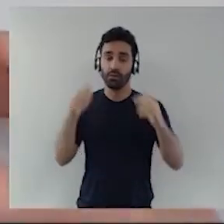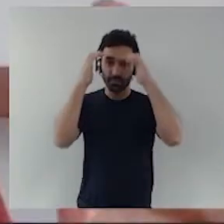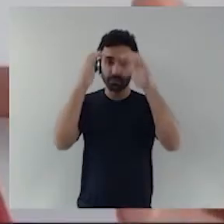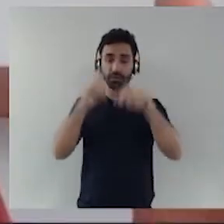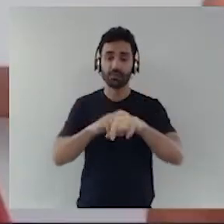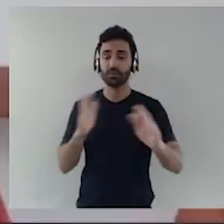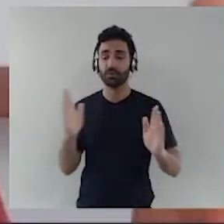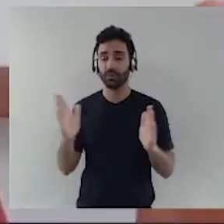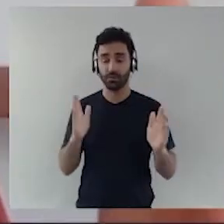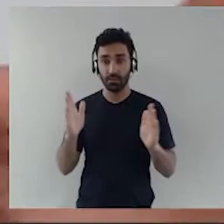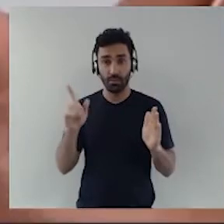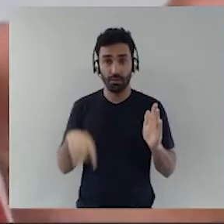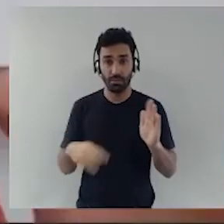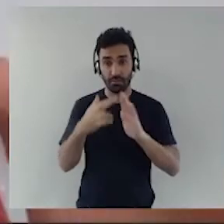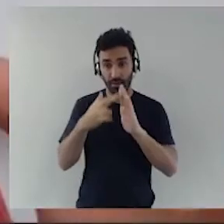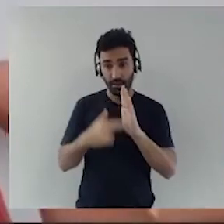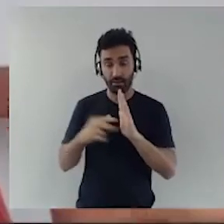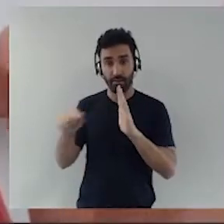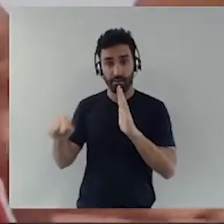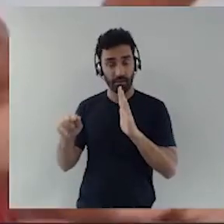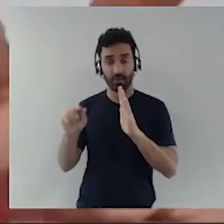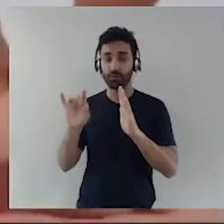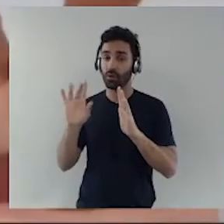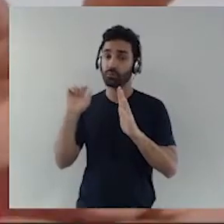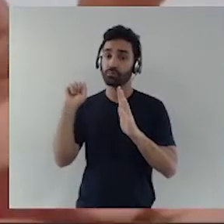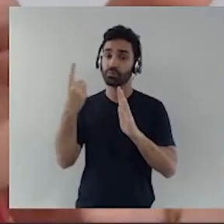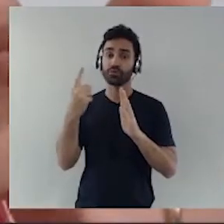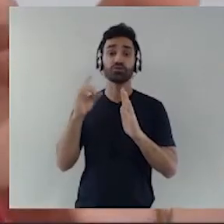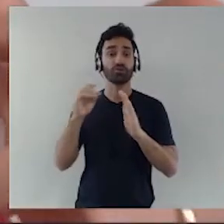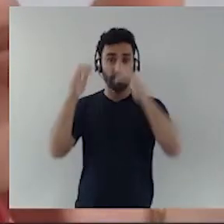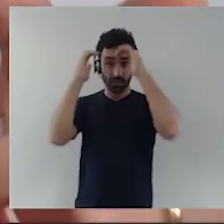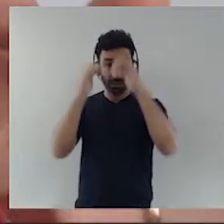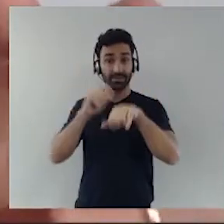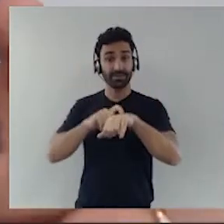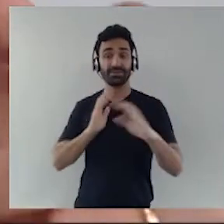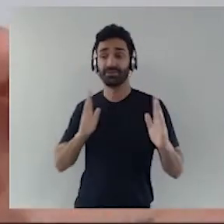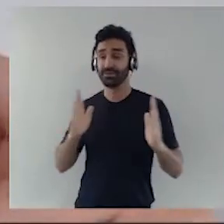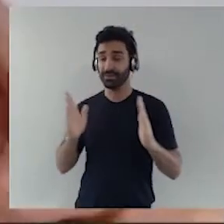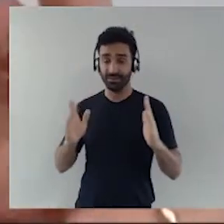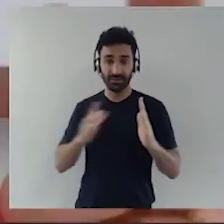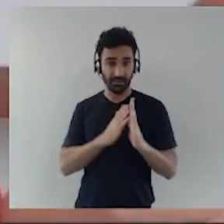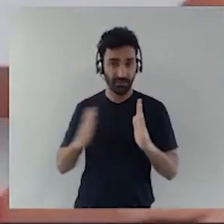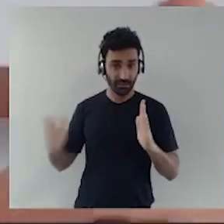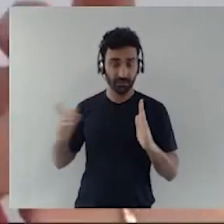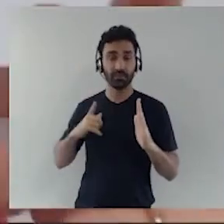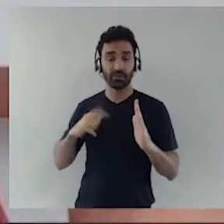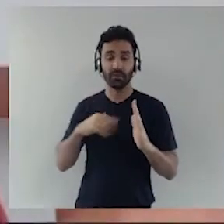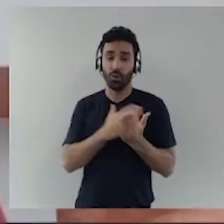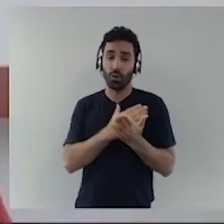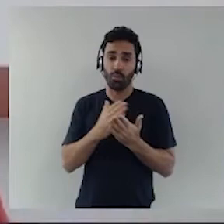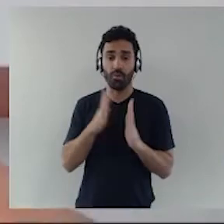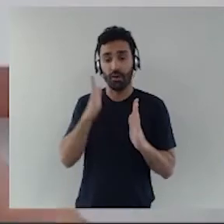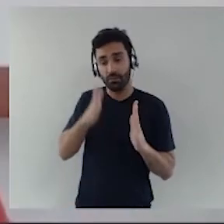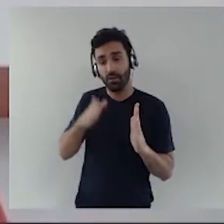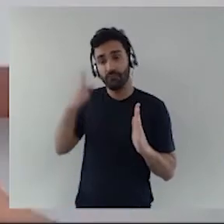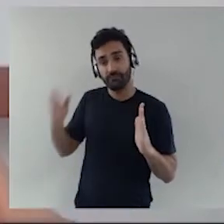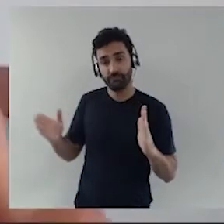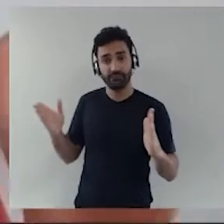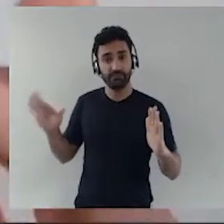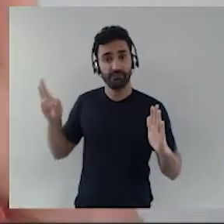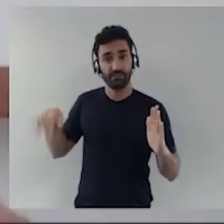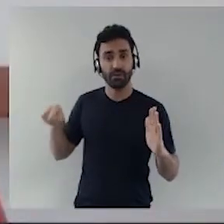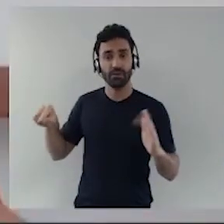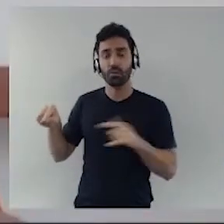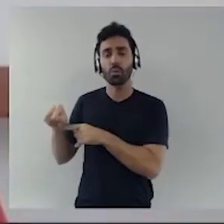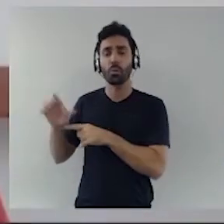seja uma regra excepcional que vale por um período é uma regra e tem começo meio e fim quando